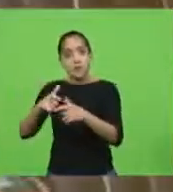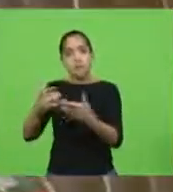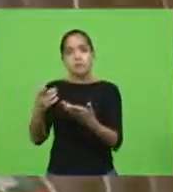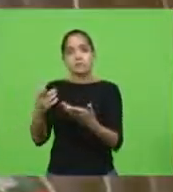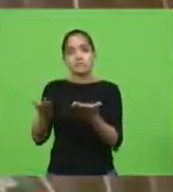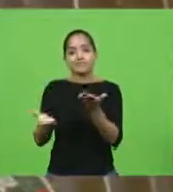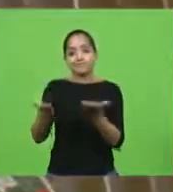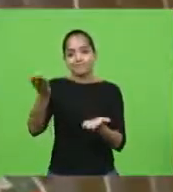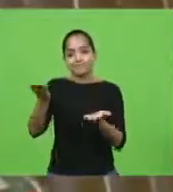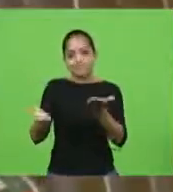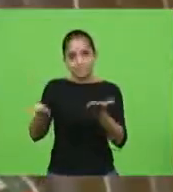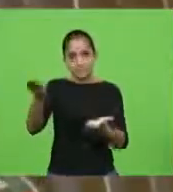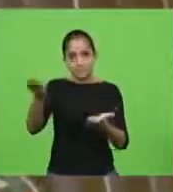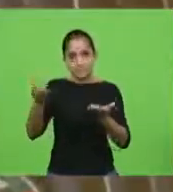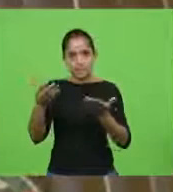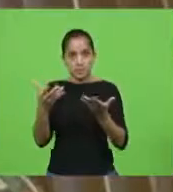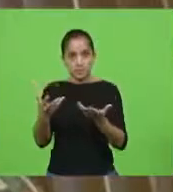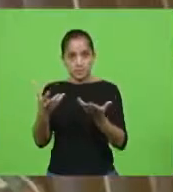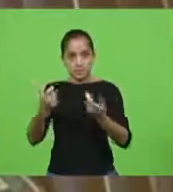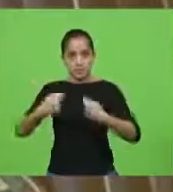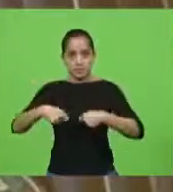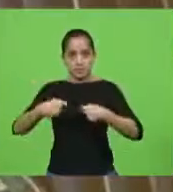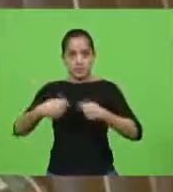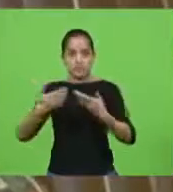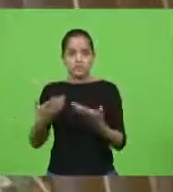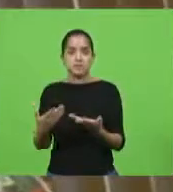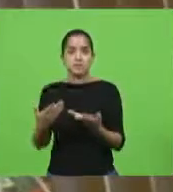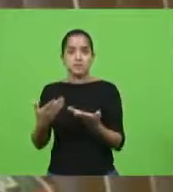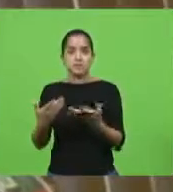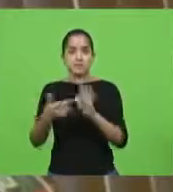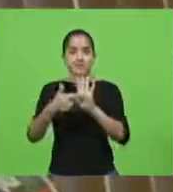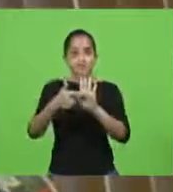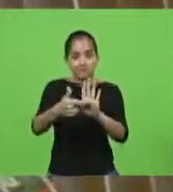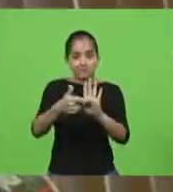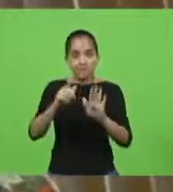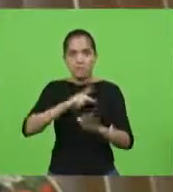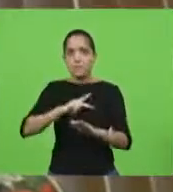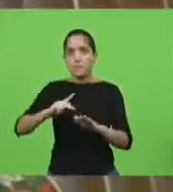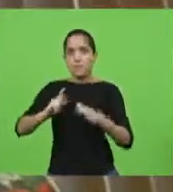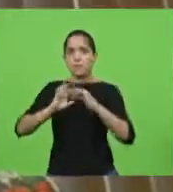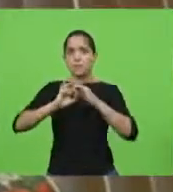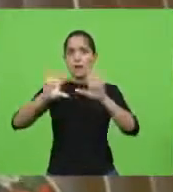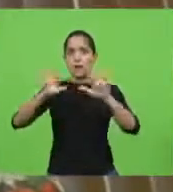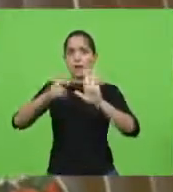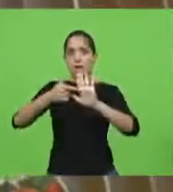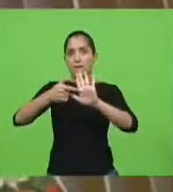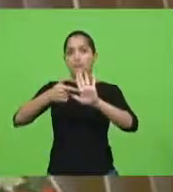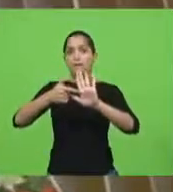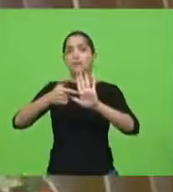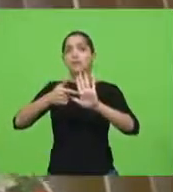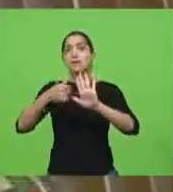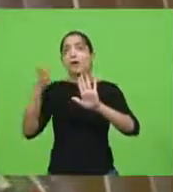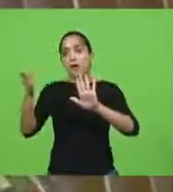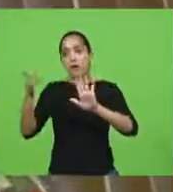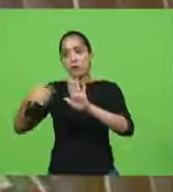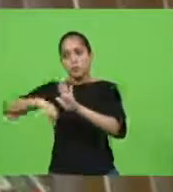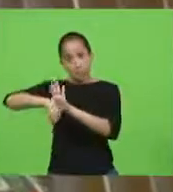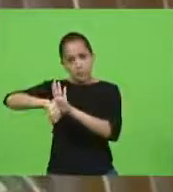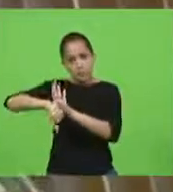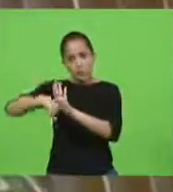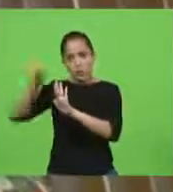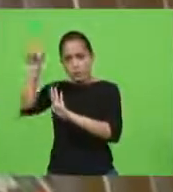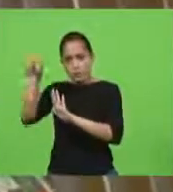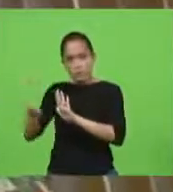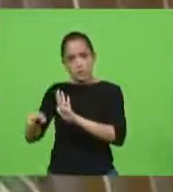com essa distribuição. E se nós tornarmos isso público totalmente, também o bandido vai ter conhecimento de onde ele tem